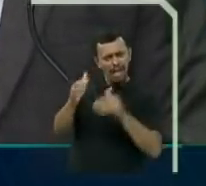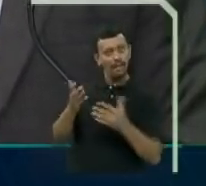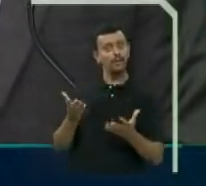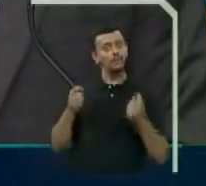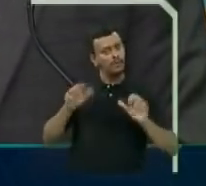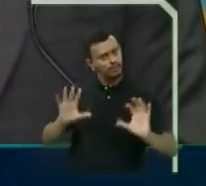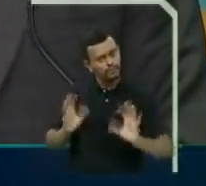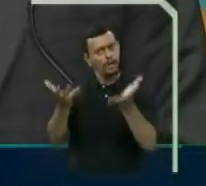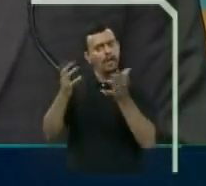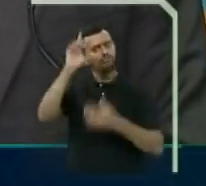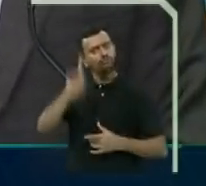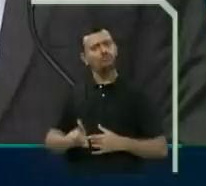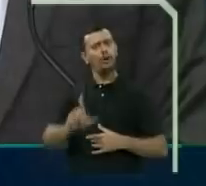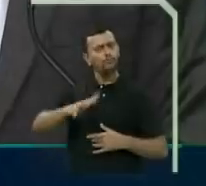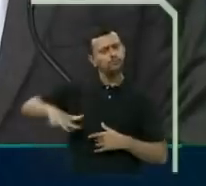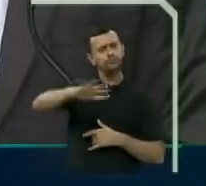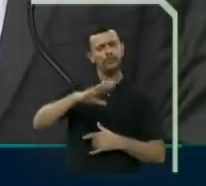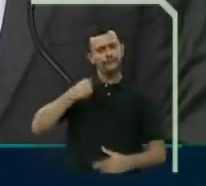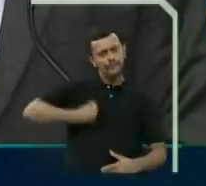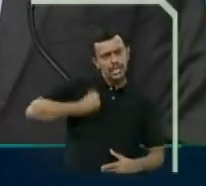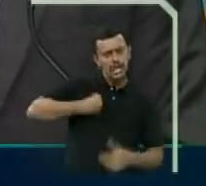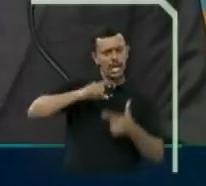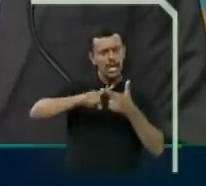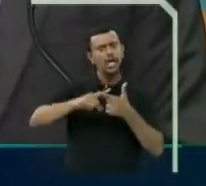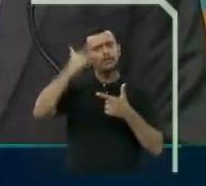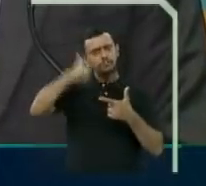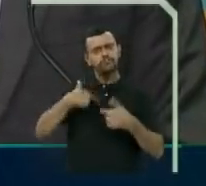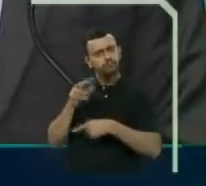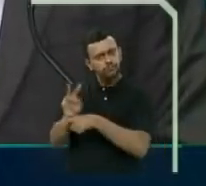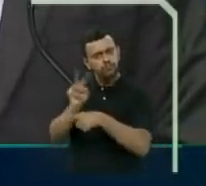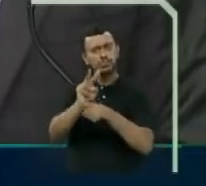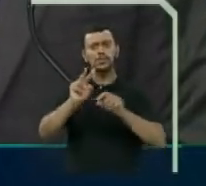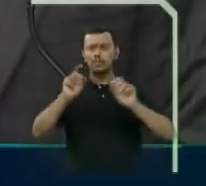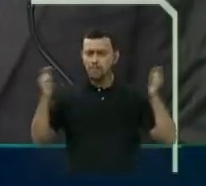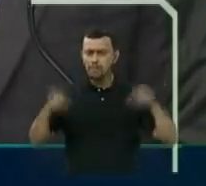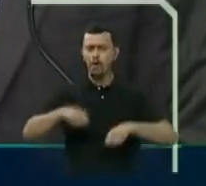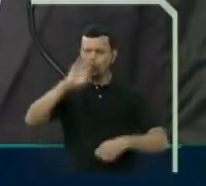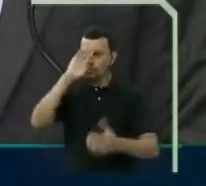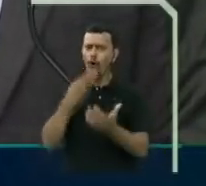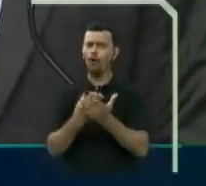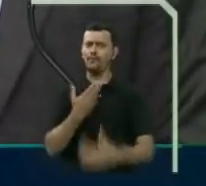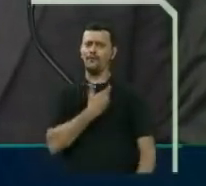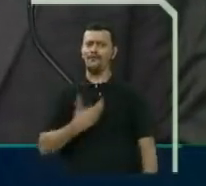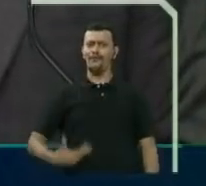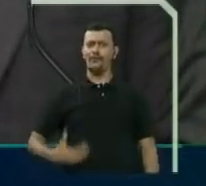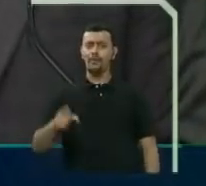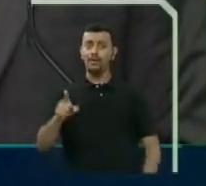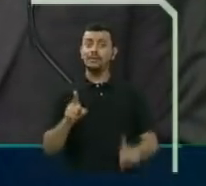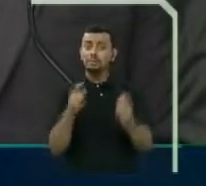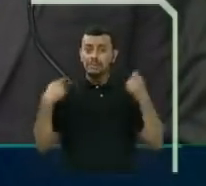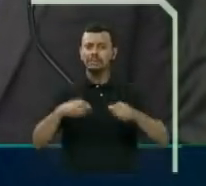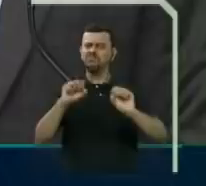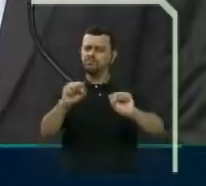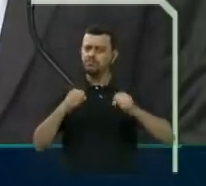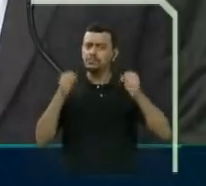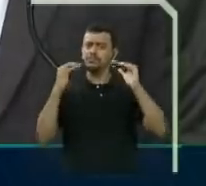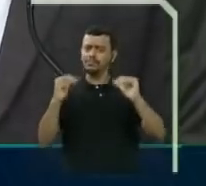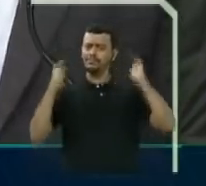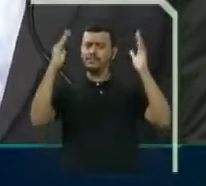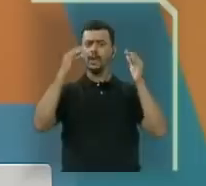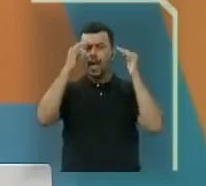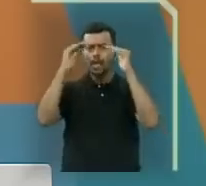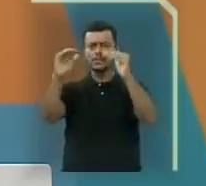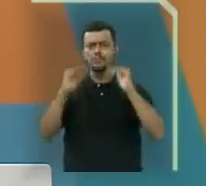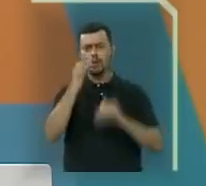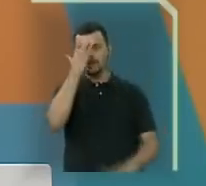São Paulo o direito à vida, ao patrimônio e tenha confiança no seu governo. É preciso ter autoridade, e a autoridade é maior quando se respeita as